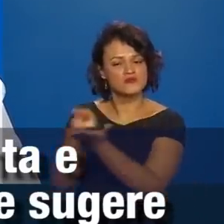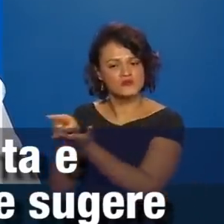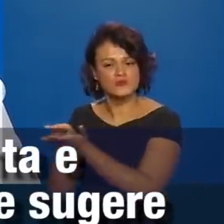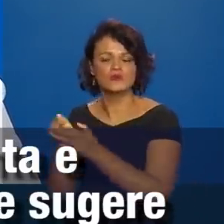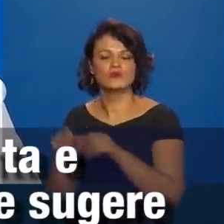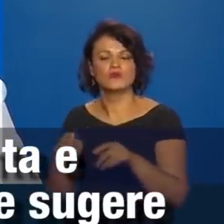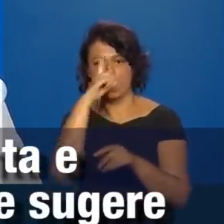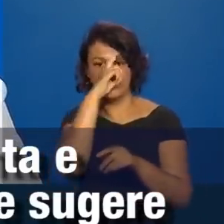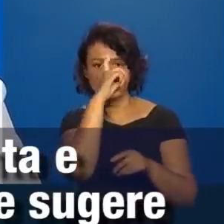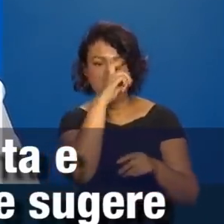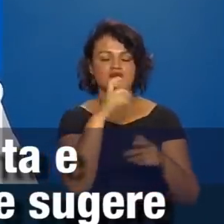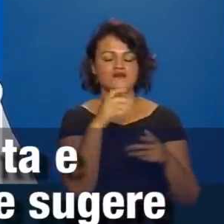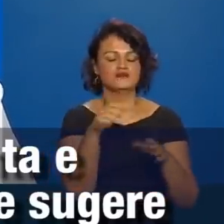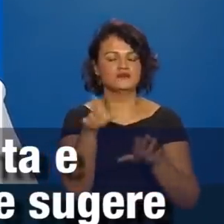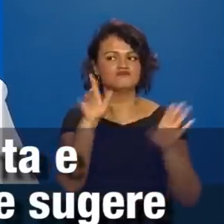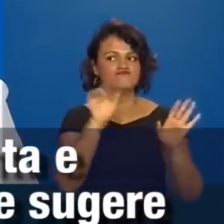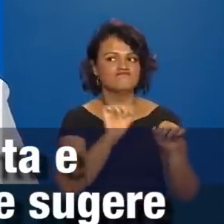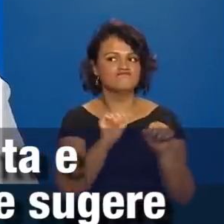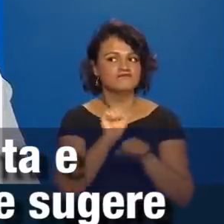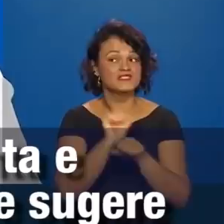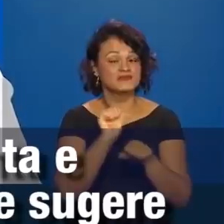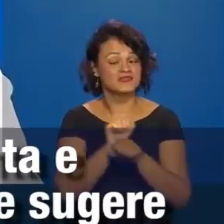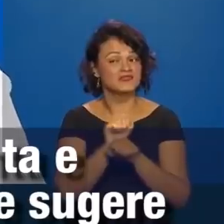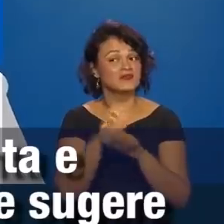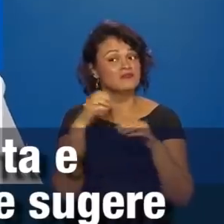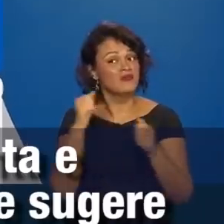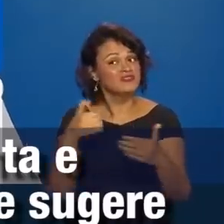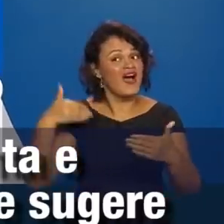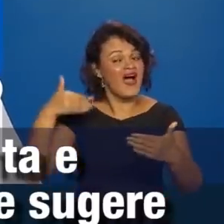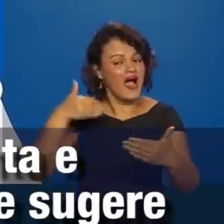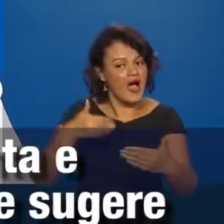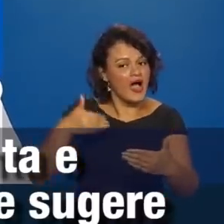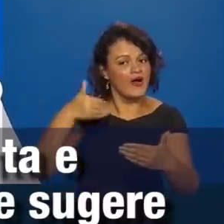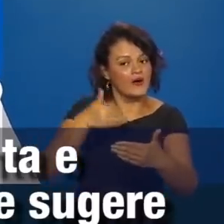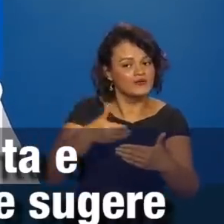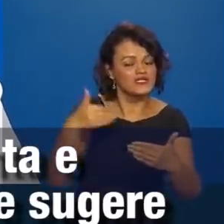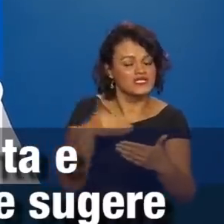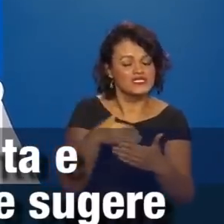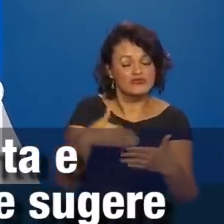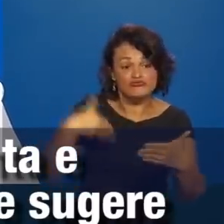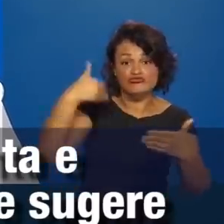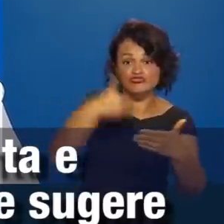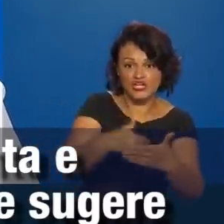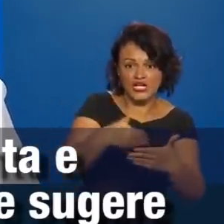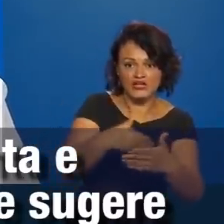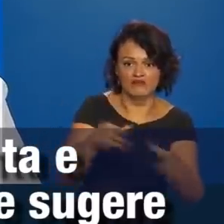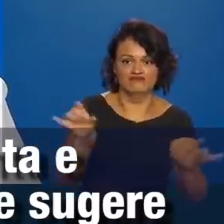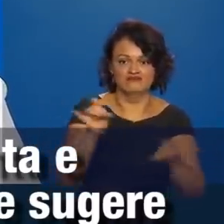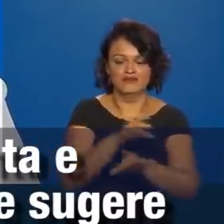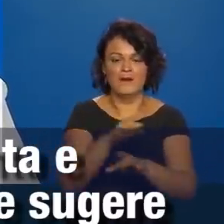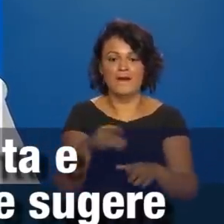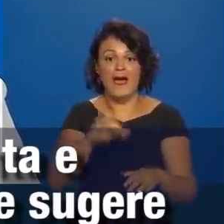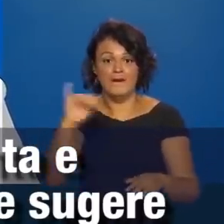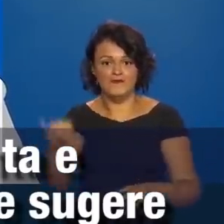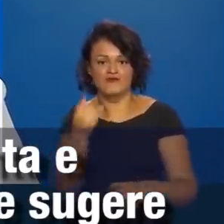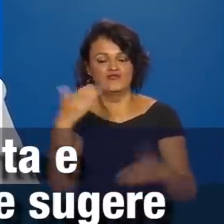de assistência, visando, obviamente, aproveitar este momento em que nós estamos com uma